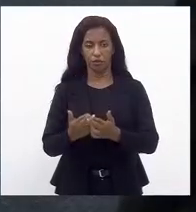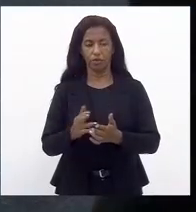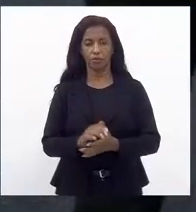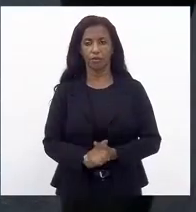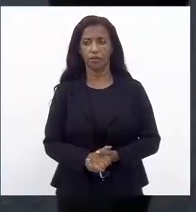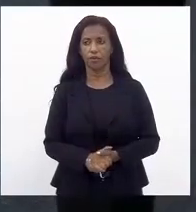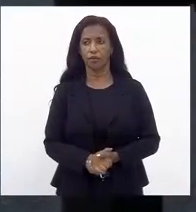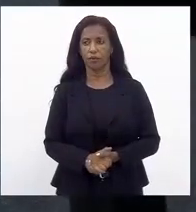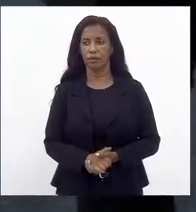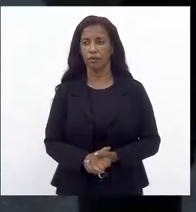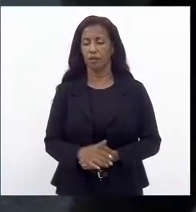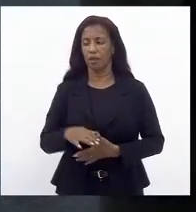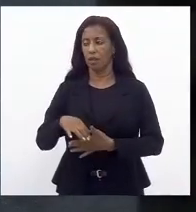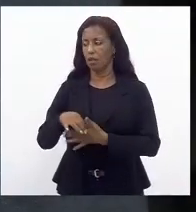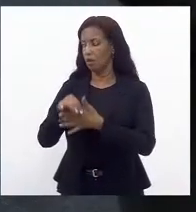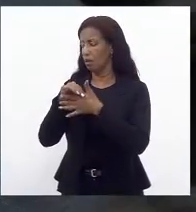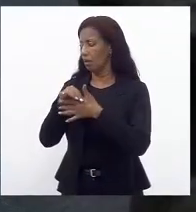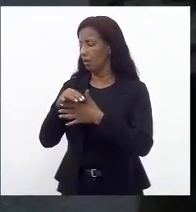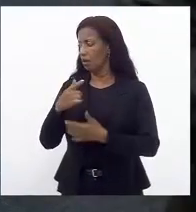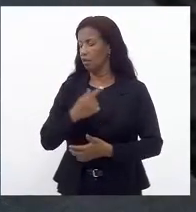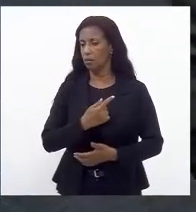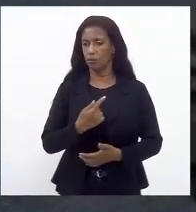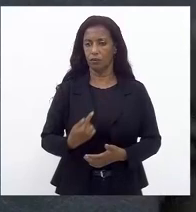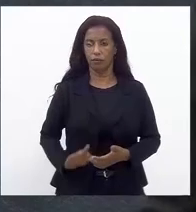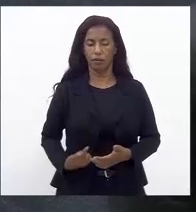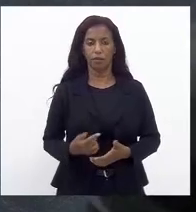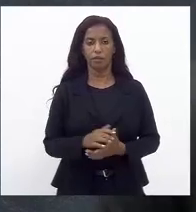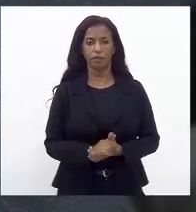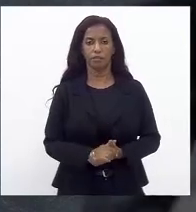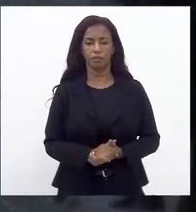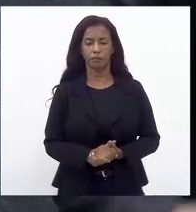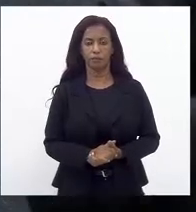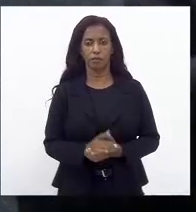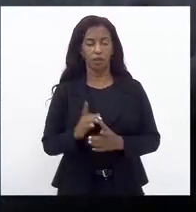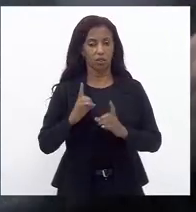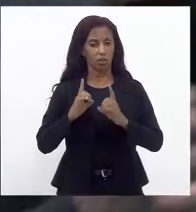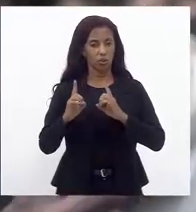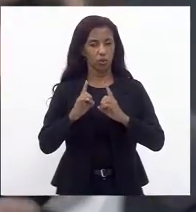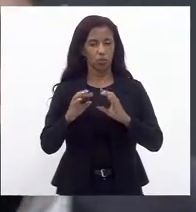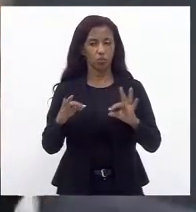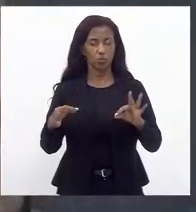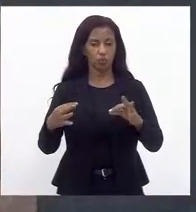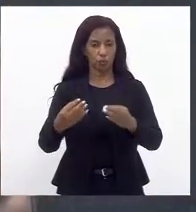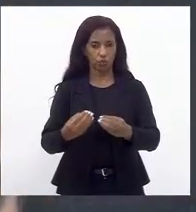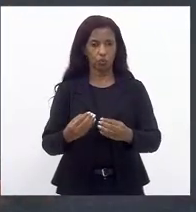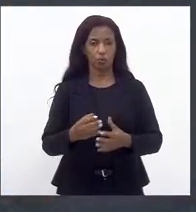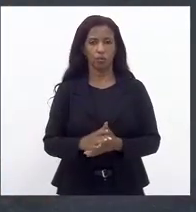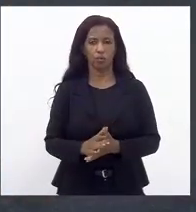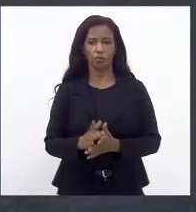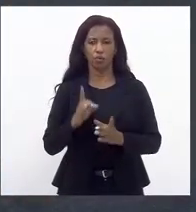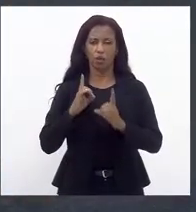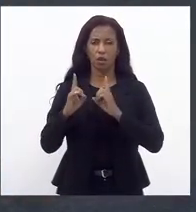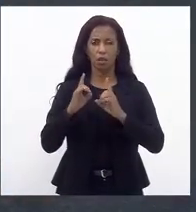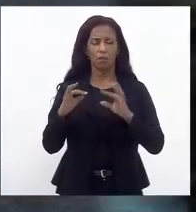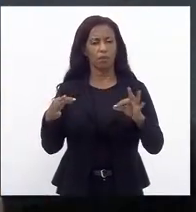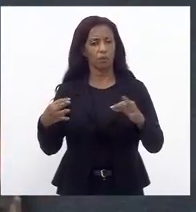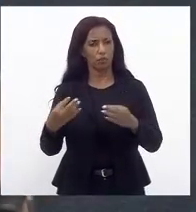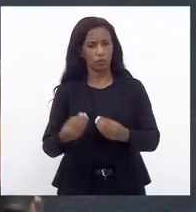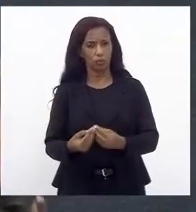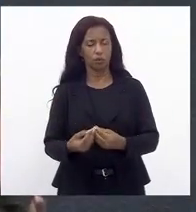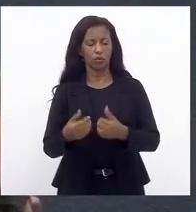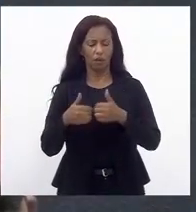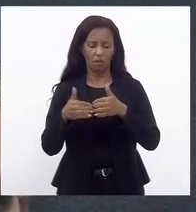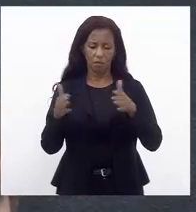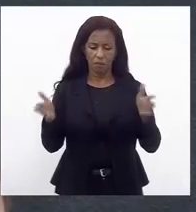a liderança do governo que discutiu com todos debateu com todos